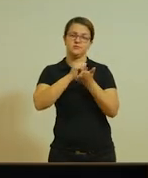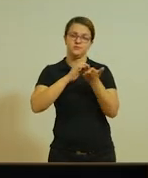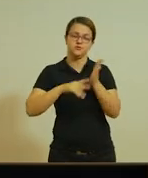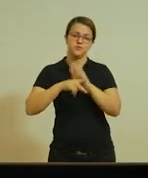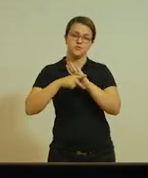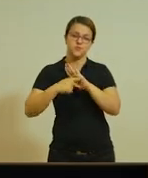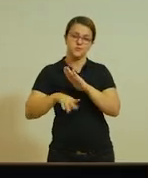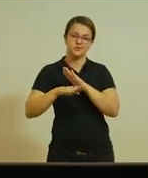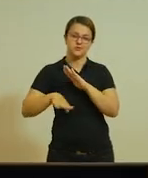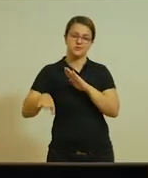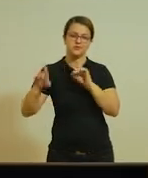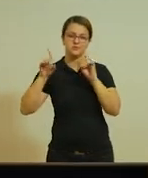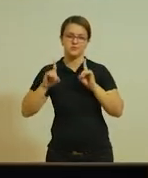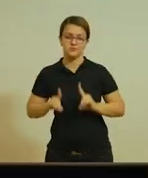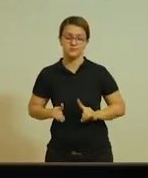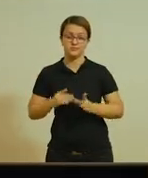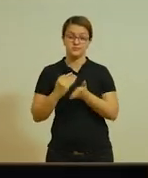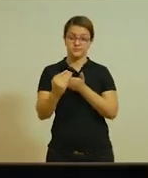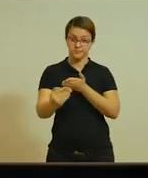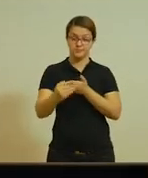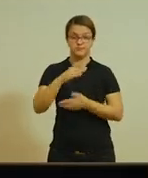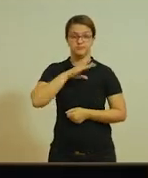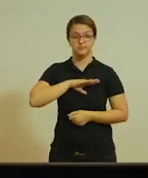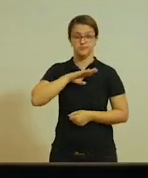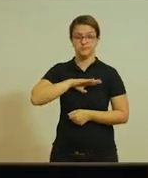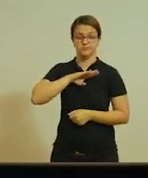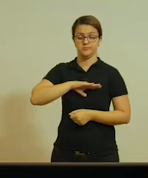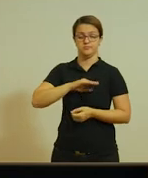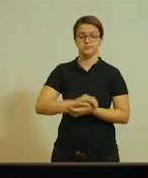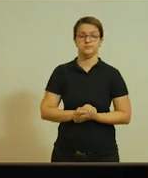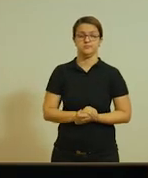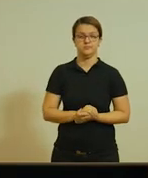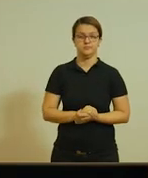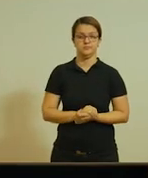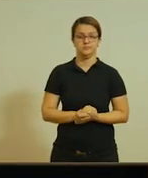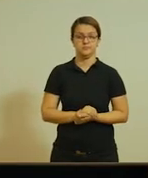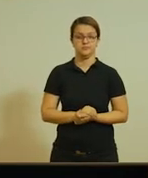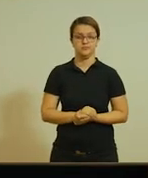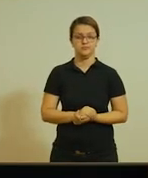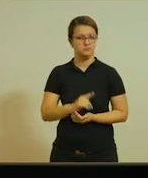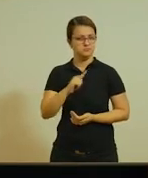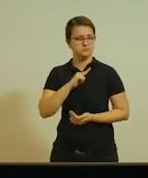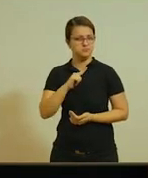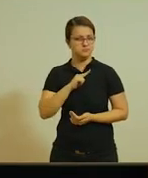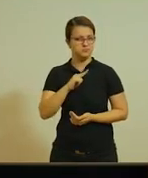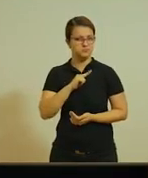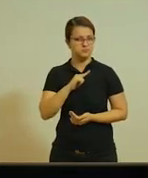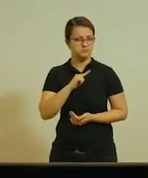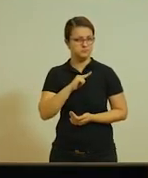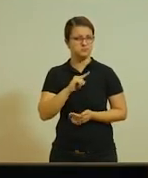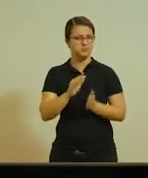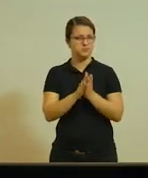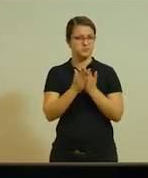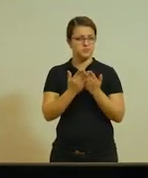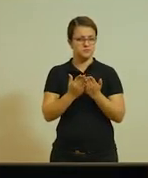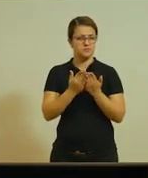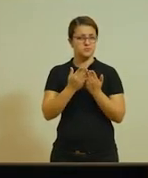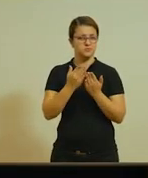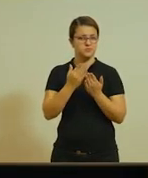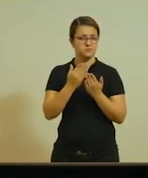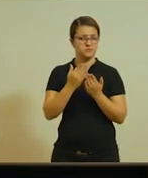com deficiência. Vamos iniciar pela disciplina de Língua Portuguesa. Temos a leitura de um trecho do